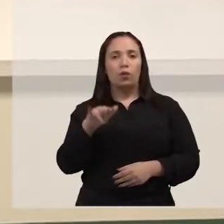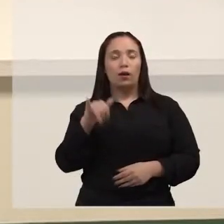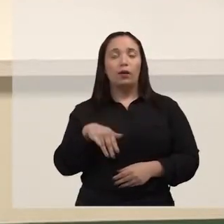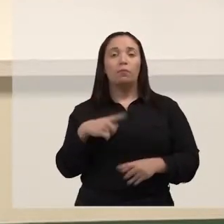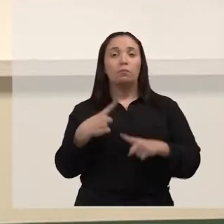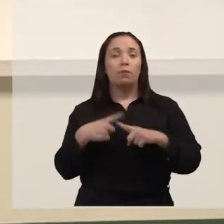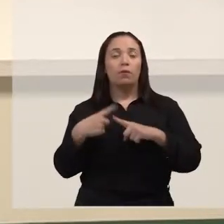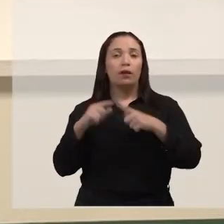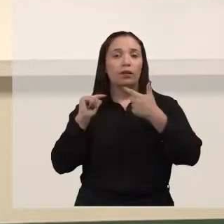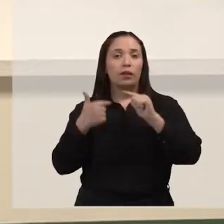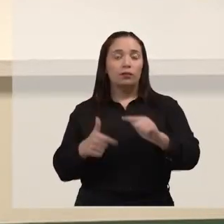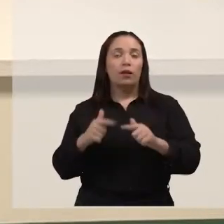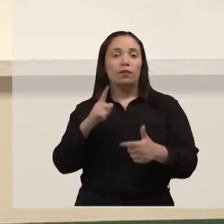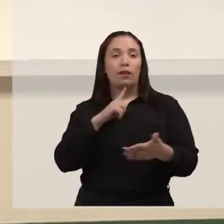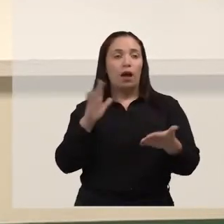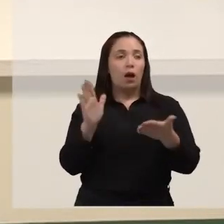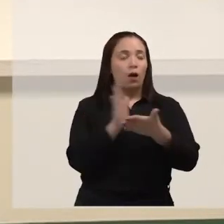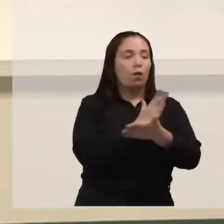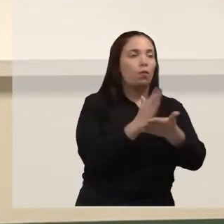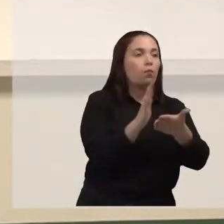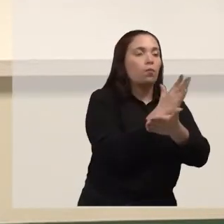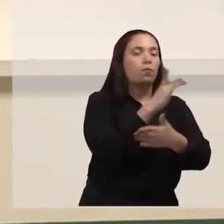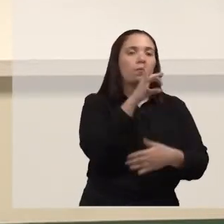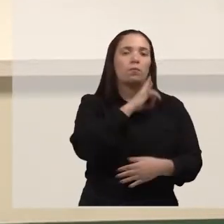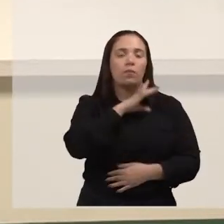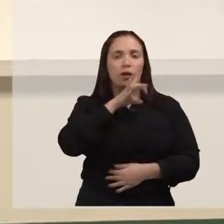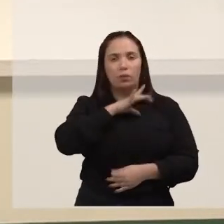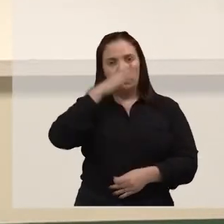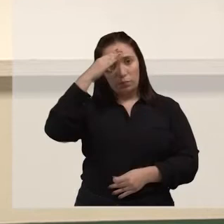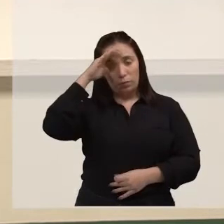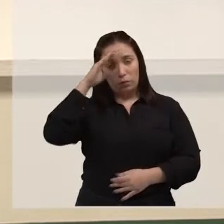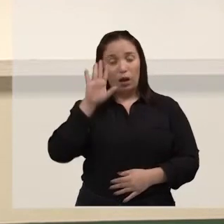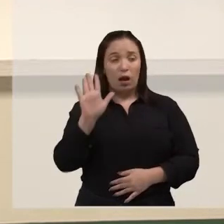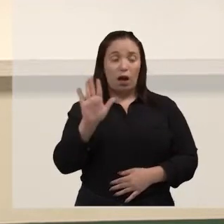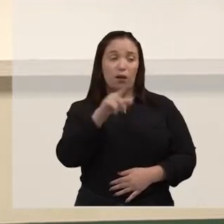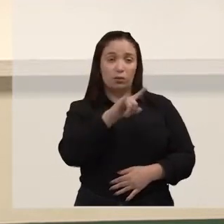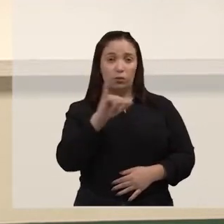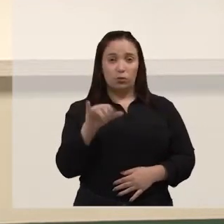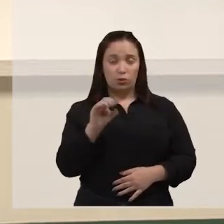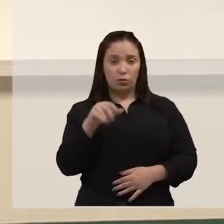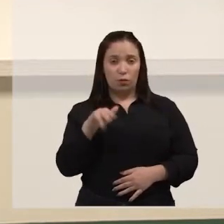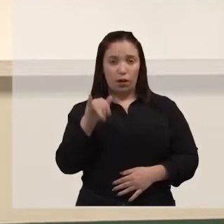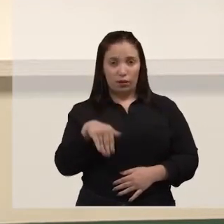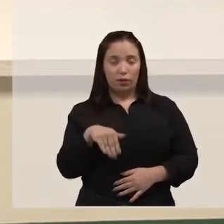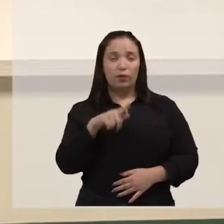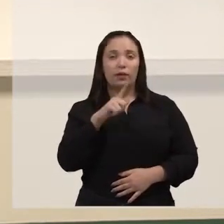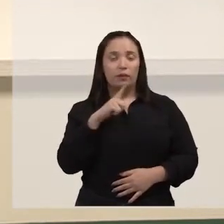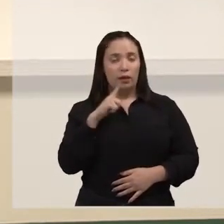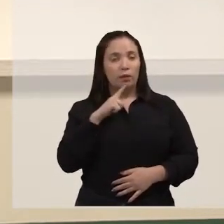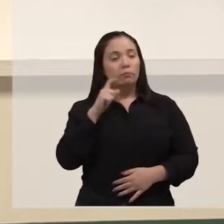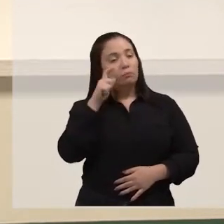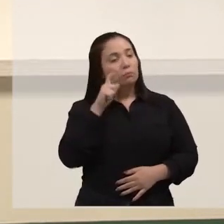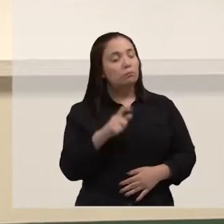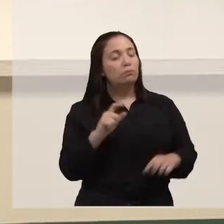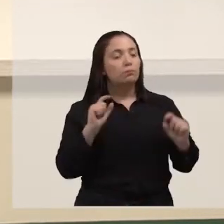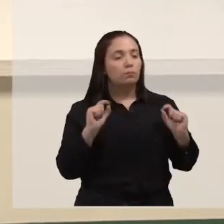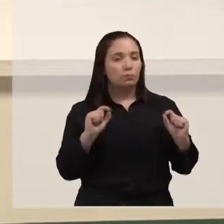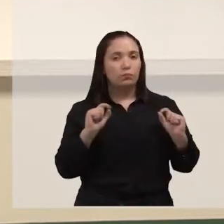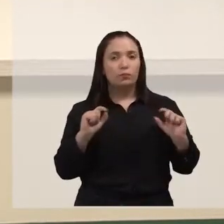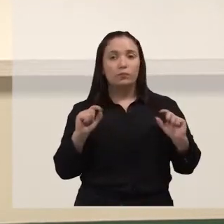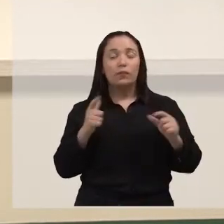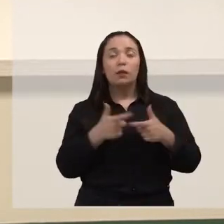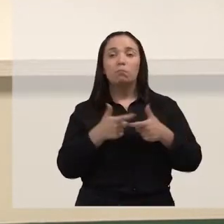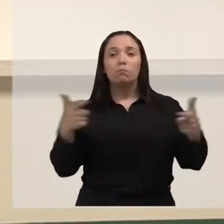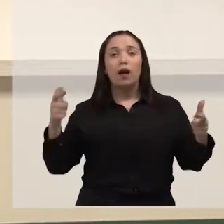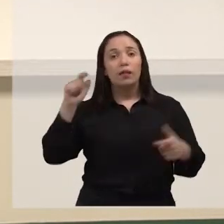E tem medo dele, né? O Joaquim média. Barbosa tem uma coisa muito interessante. O brasileiro, metade da população brasileira é negra,